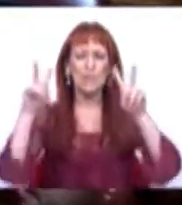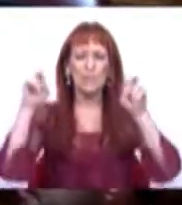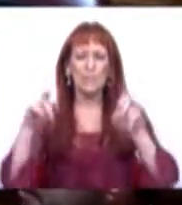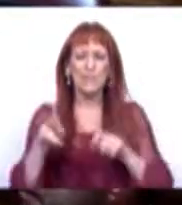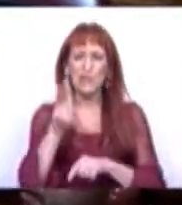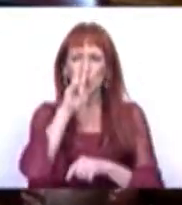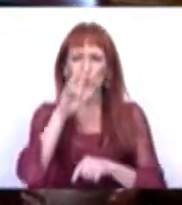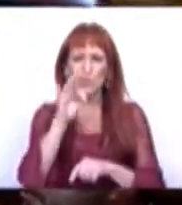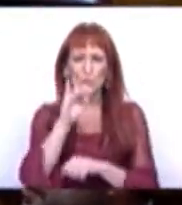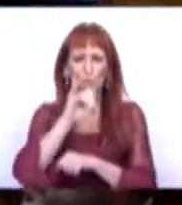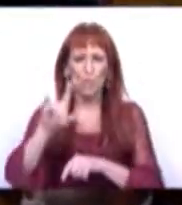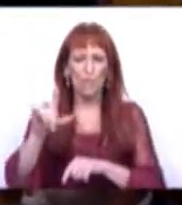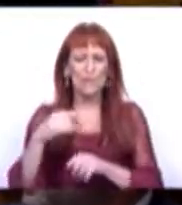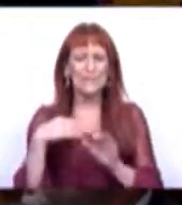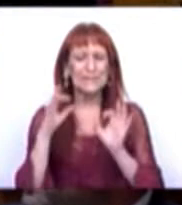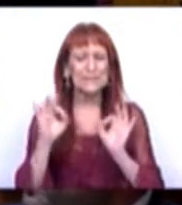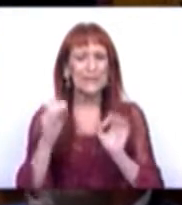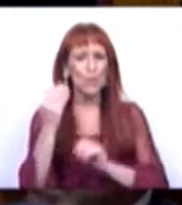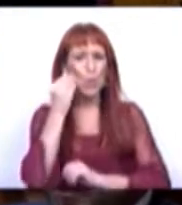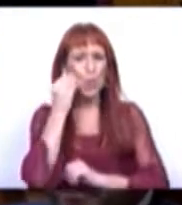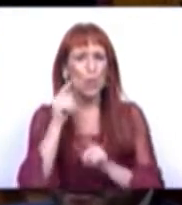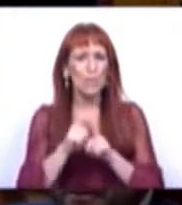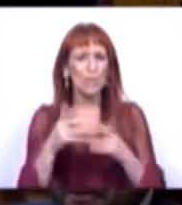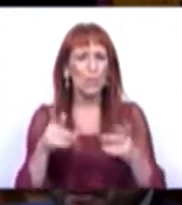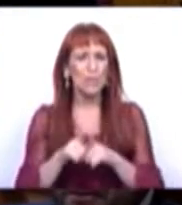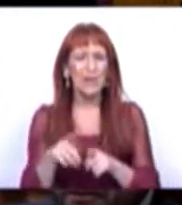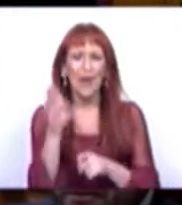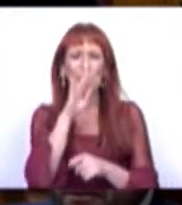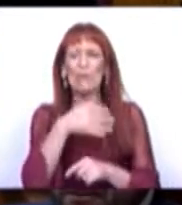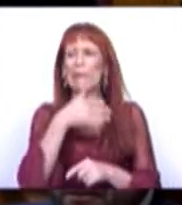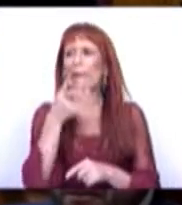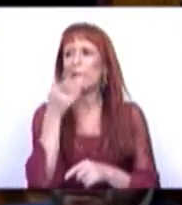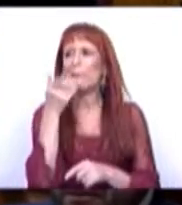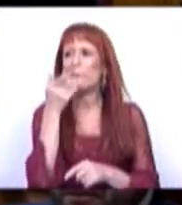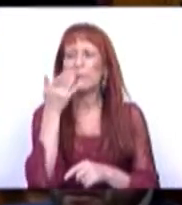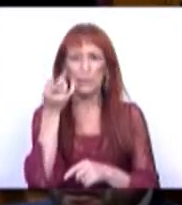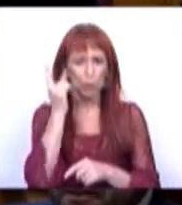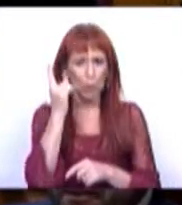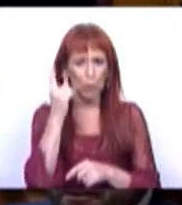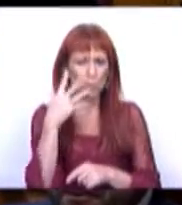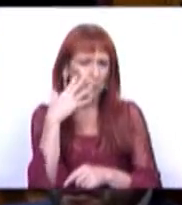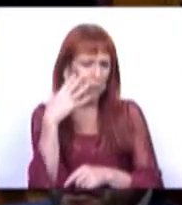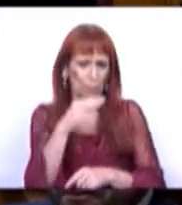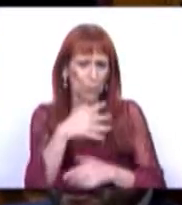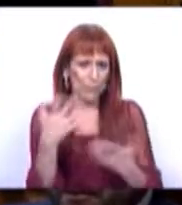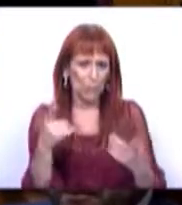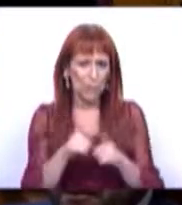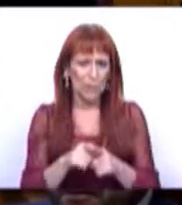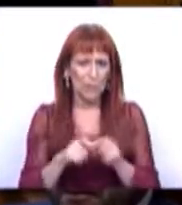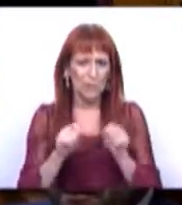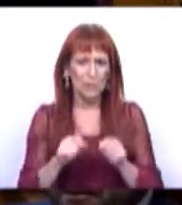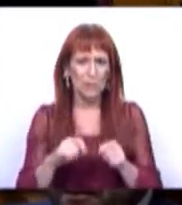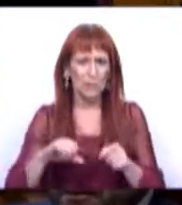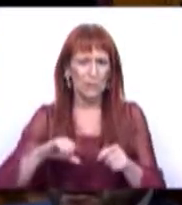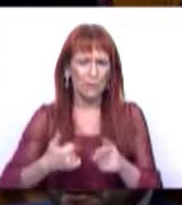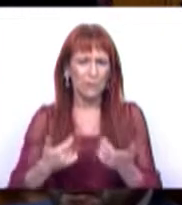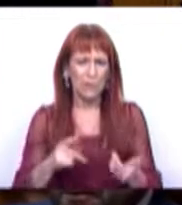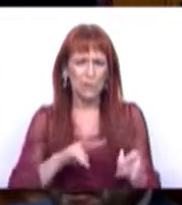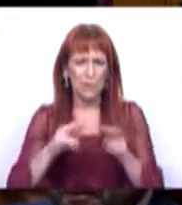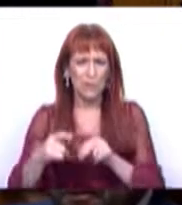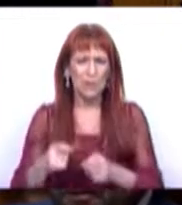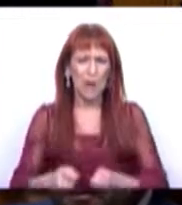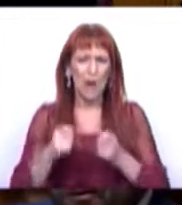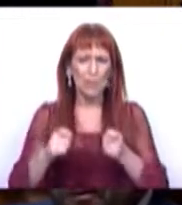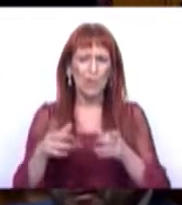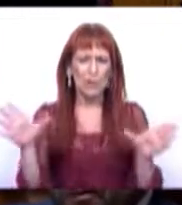combustíveis fósseis deve ser tratado sem a habitual demagogia. Naturalmente, a atualização verde obriga a uma